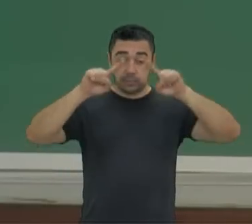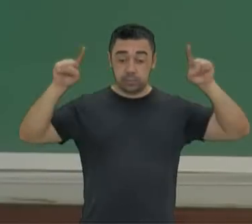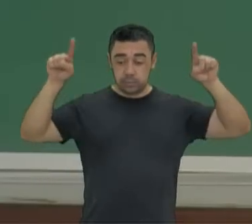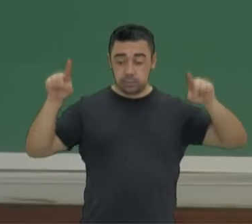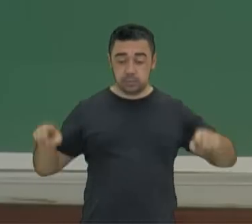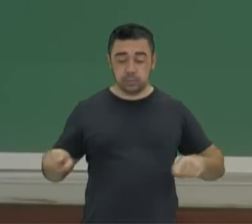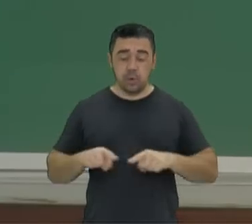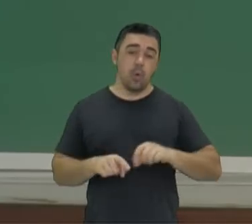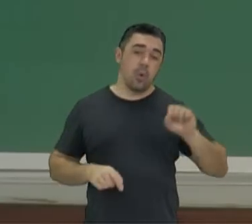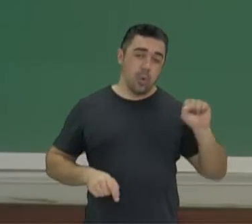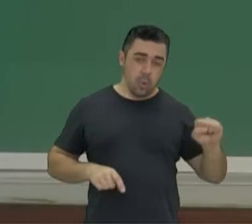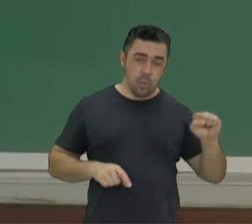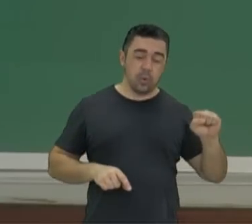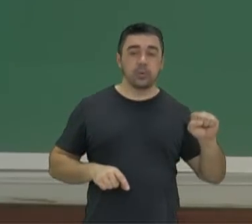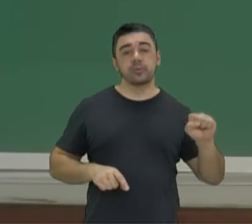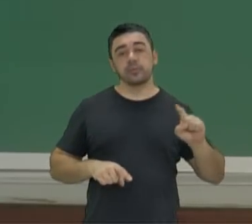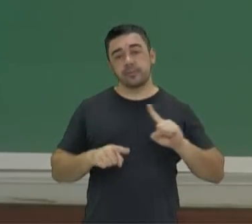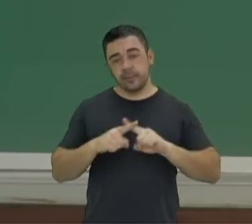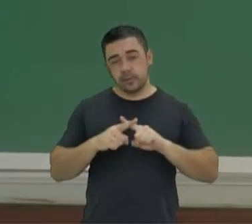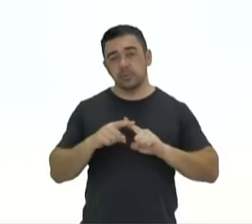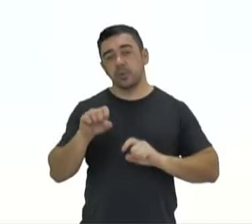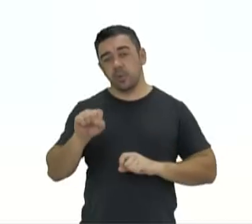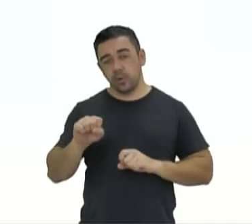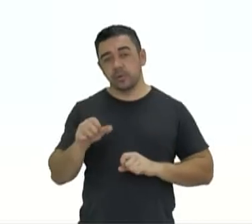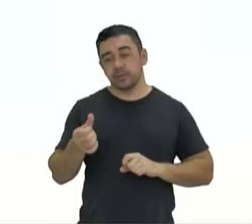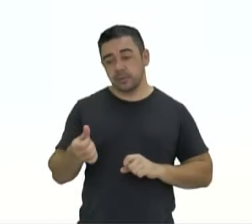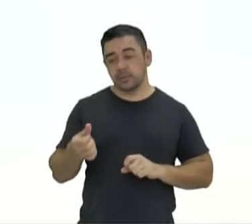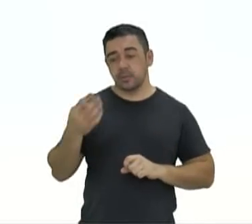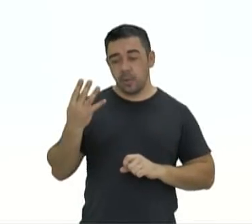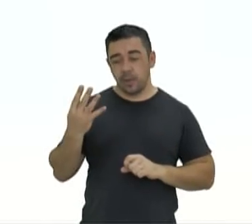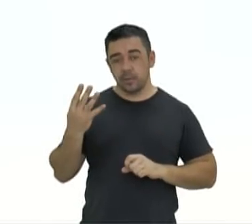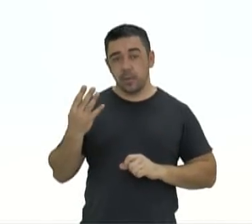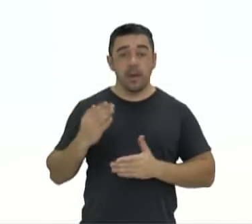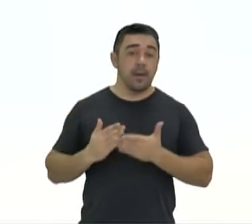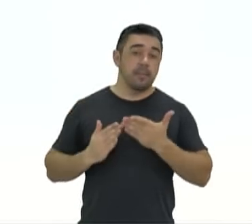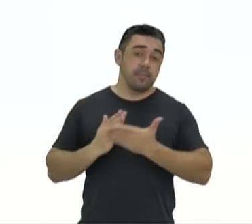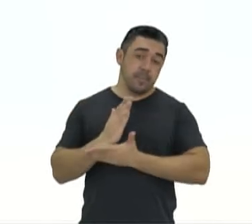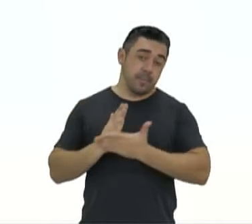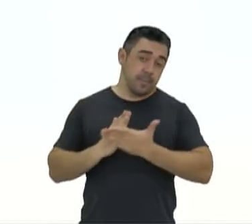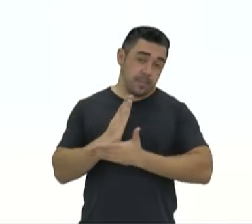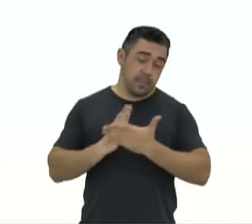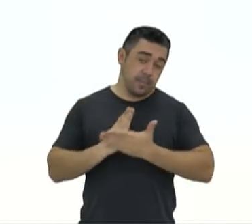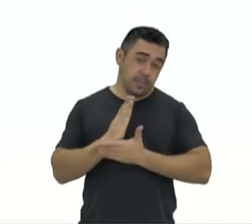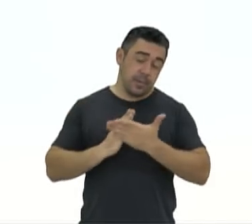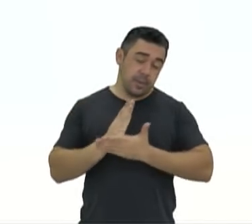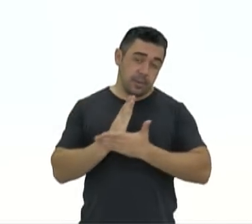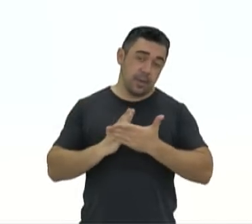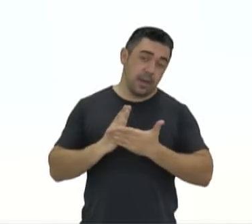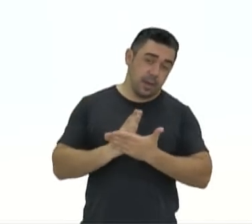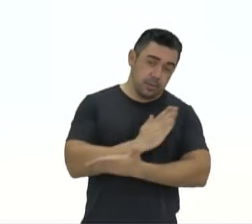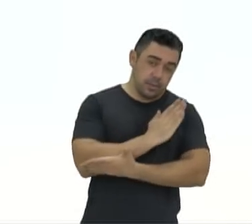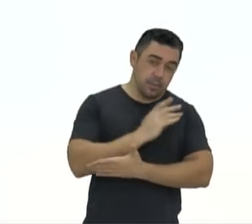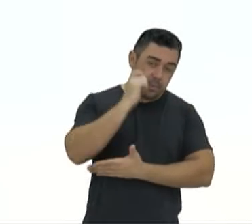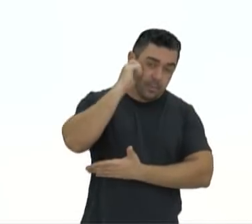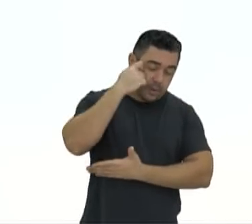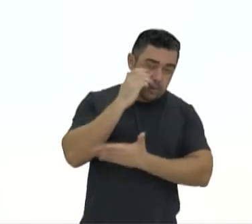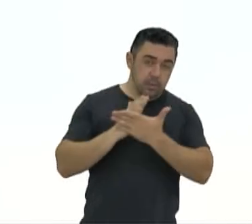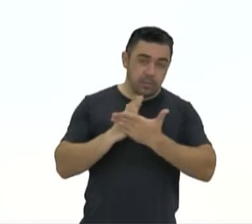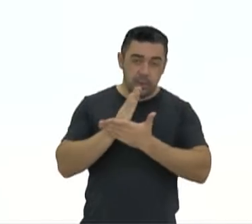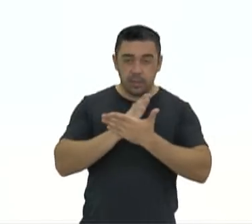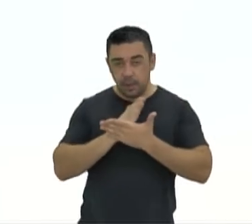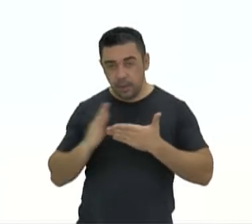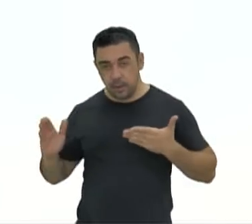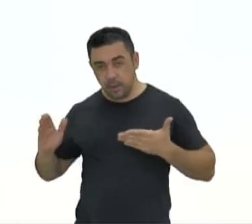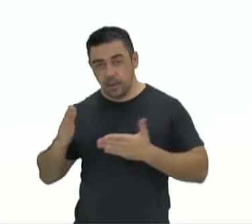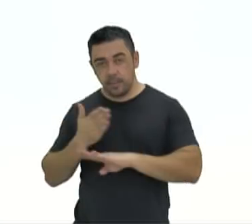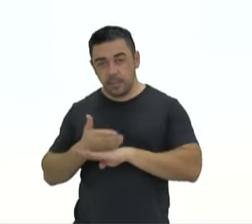8 por 8 dá 64. Metade desses quadradinhos são pretos e metade são brancos.